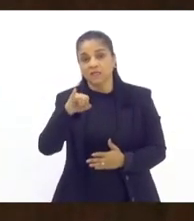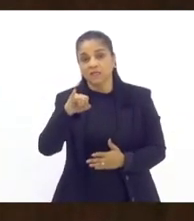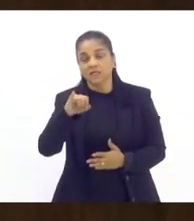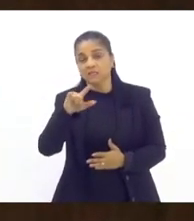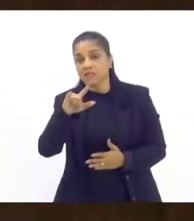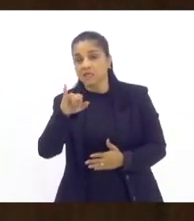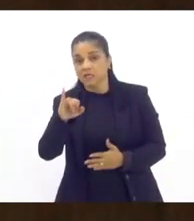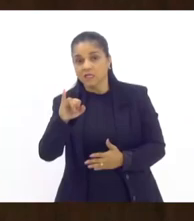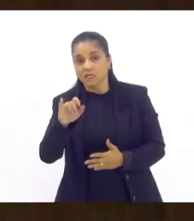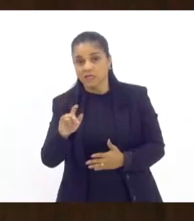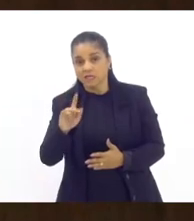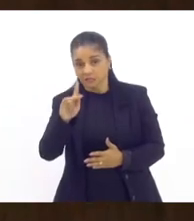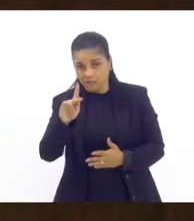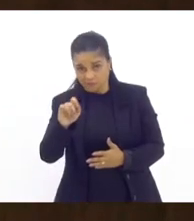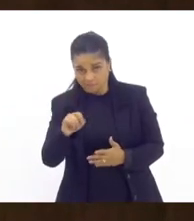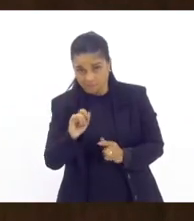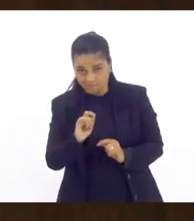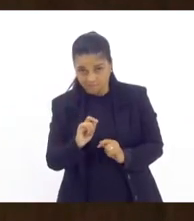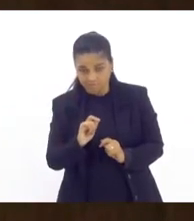a taxa Selic